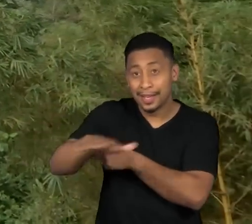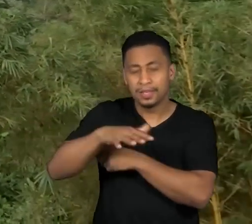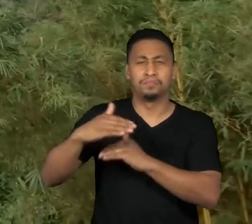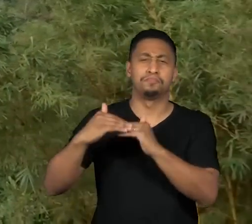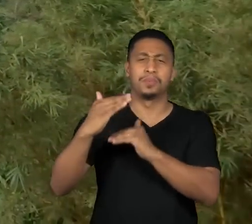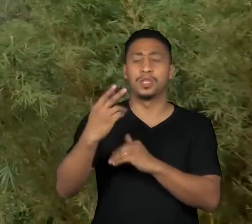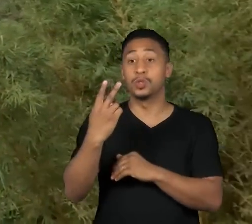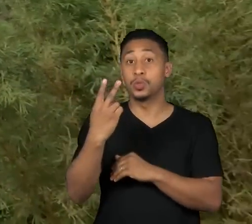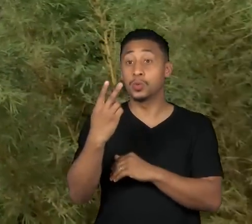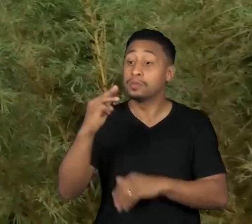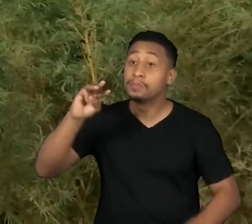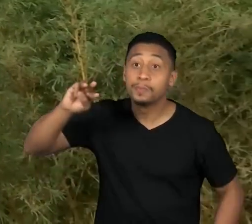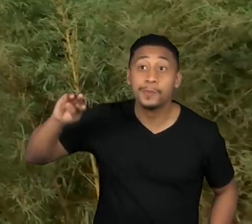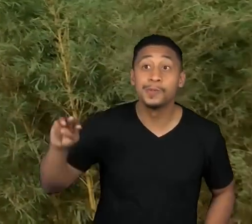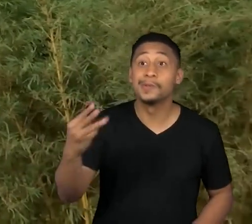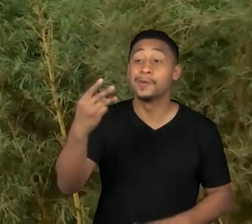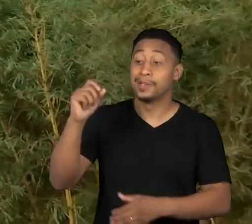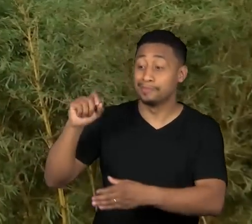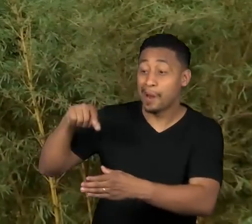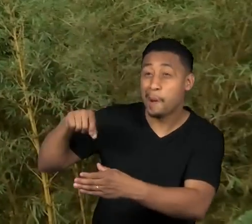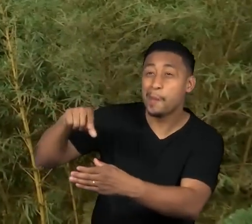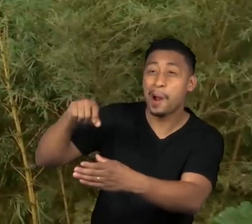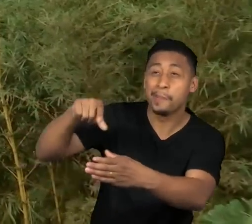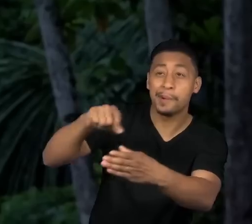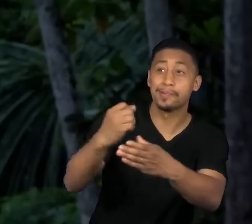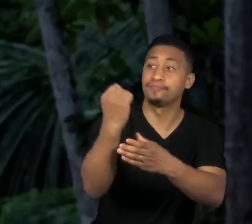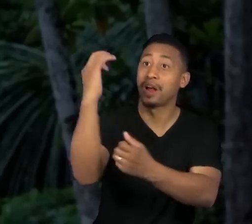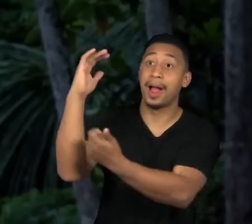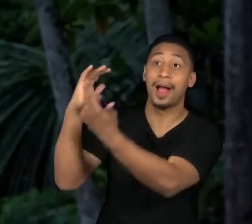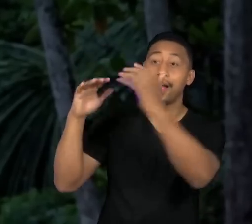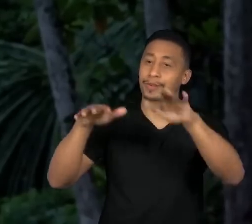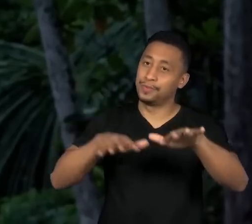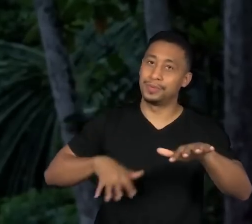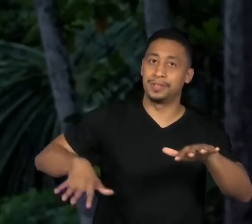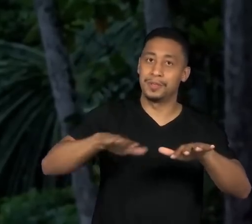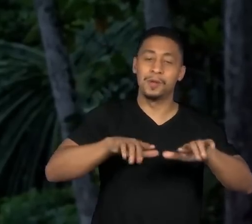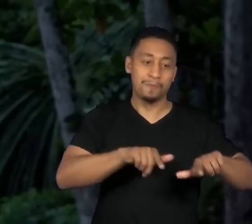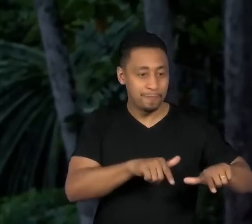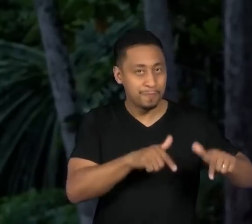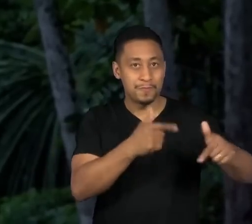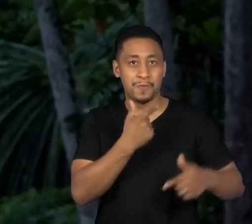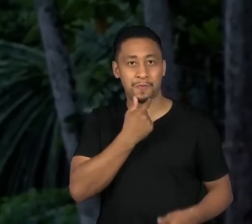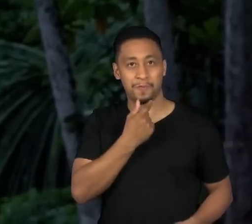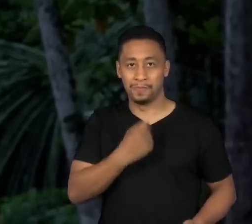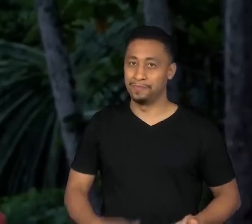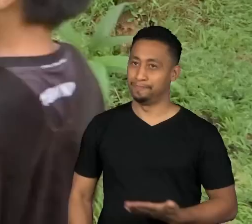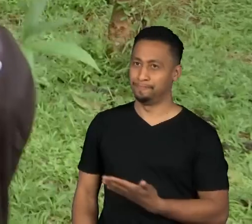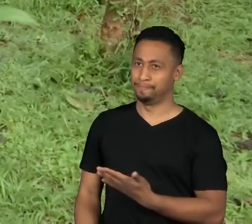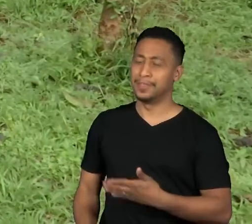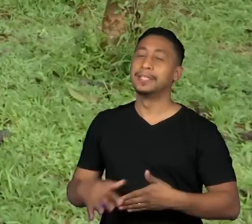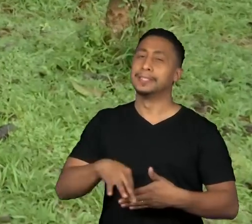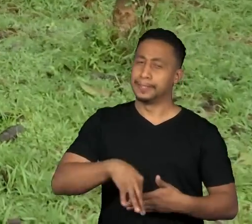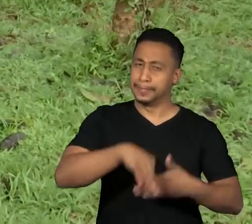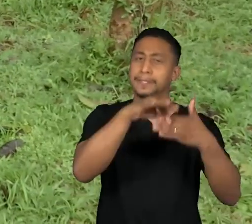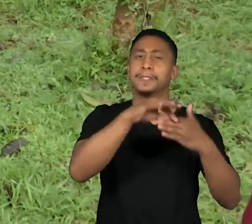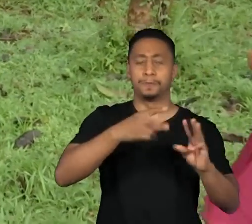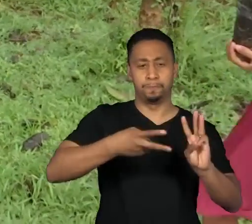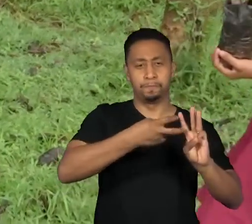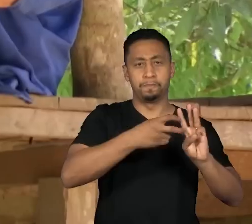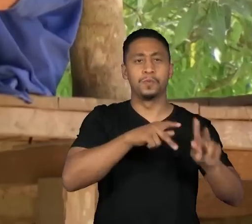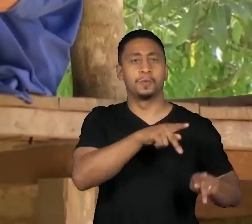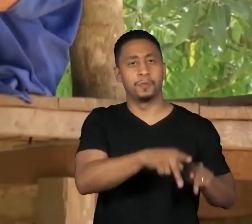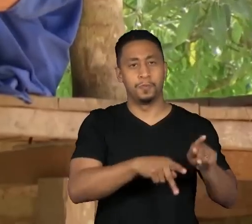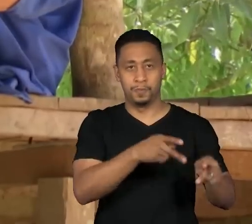foram plantadas aqui. Projeto da vida de Benck Pianco, uma das lideranças do povo Axaninca.